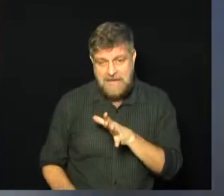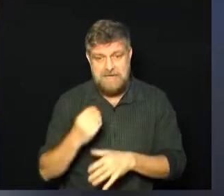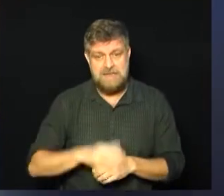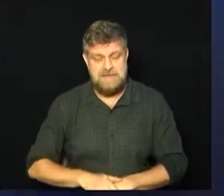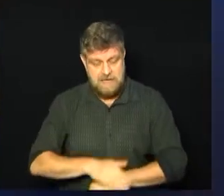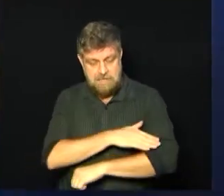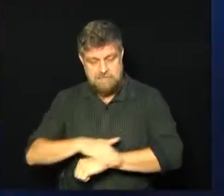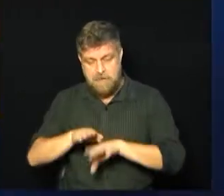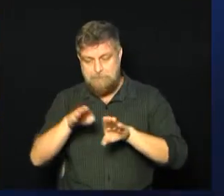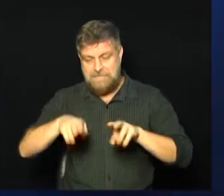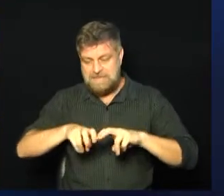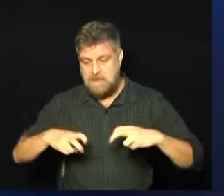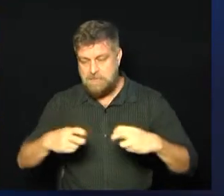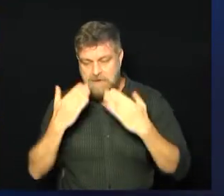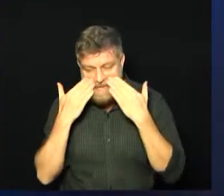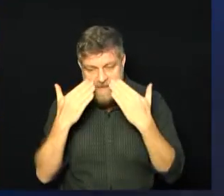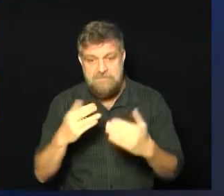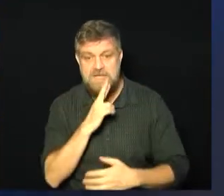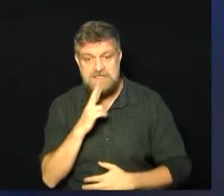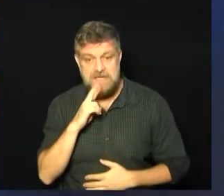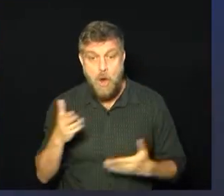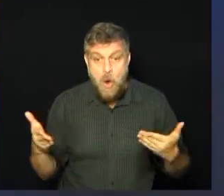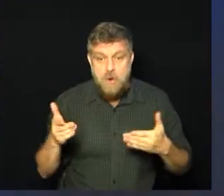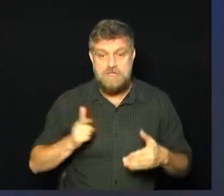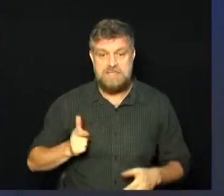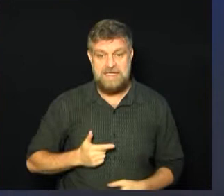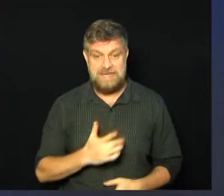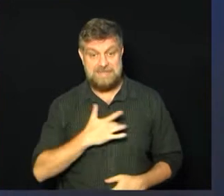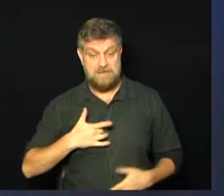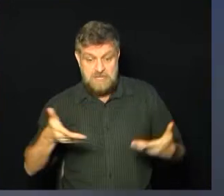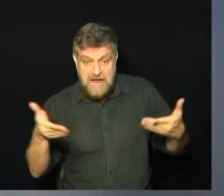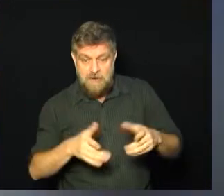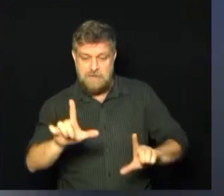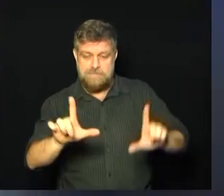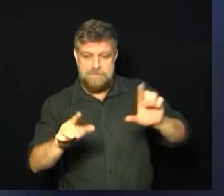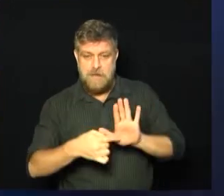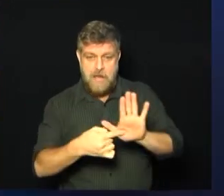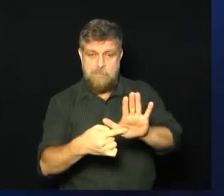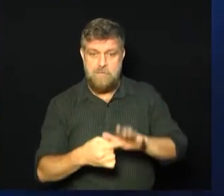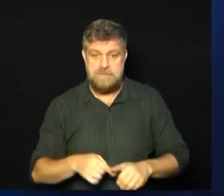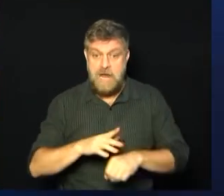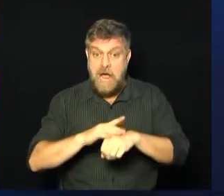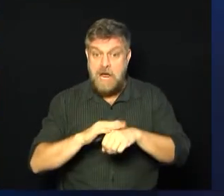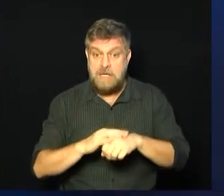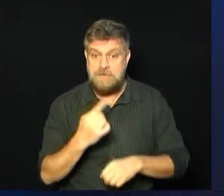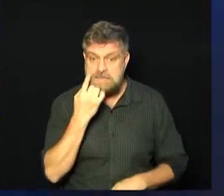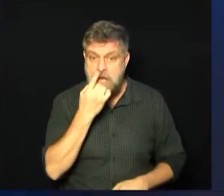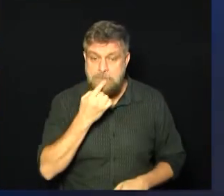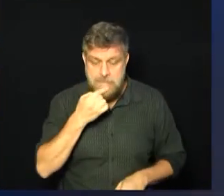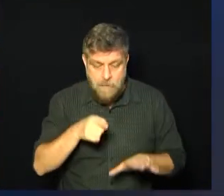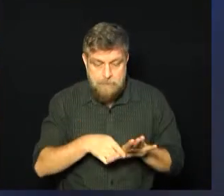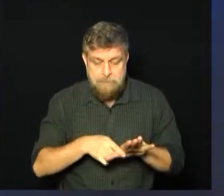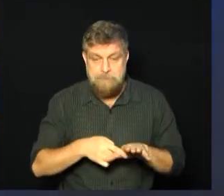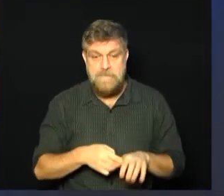parklet na cidade. E hoje é dia do quadro Saúde Agora, que vai abordar a síndrome mão-pé-boca, que tem